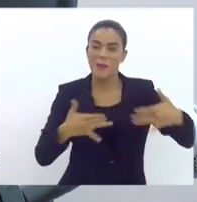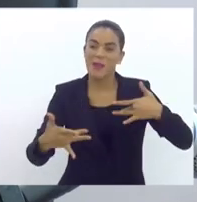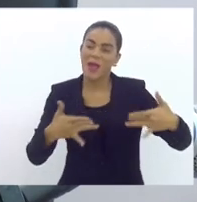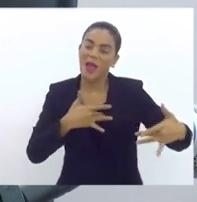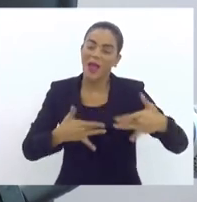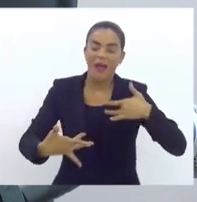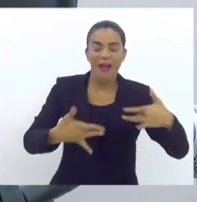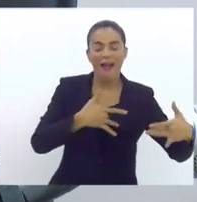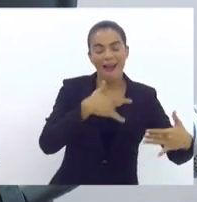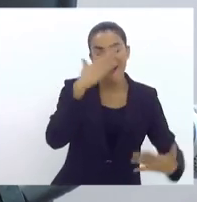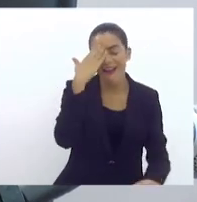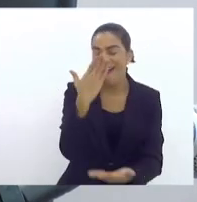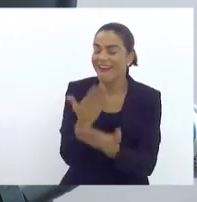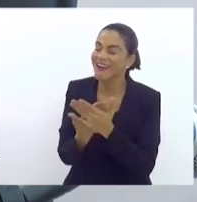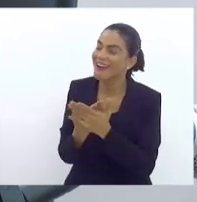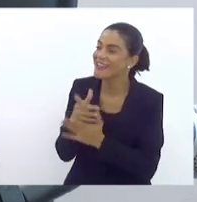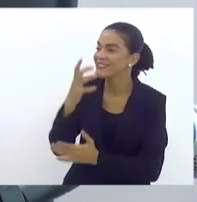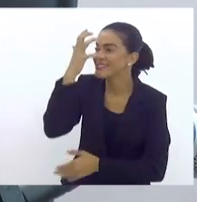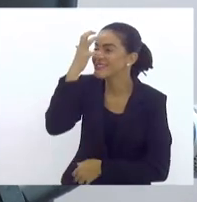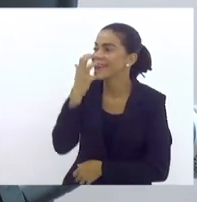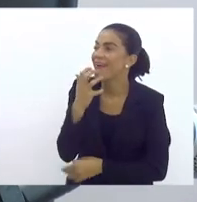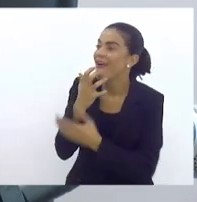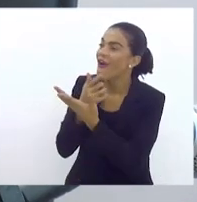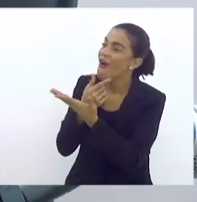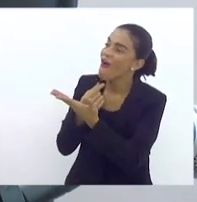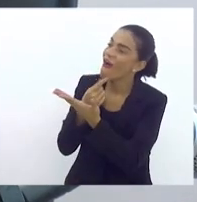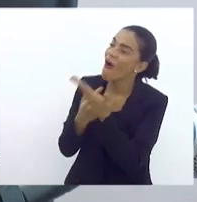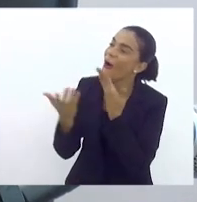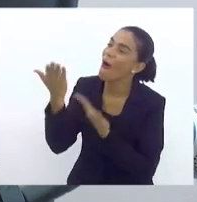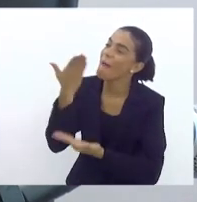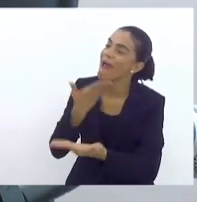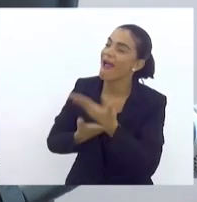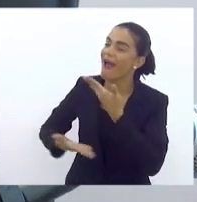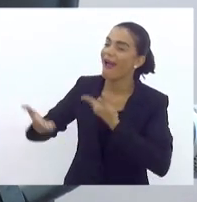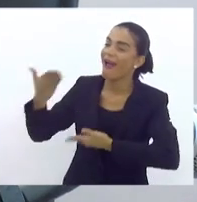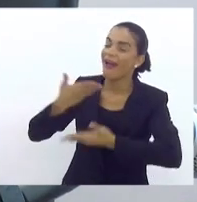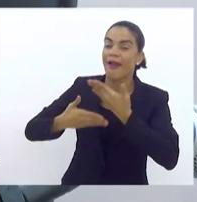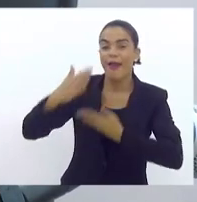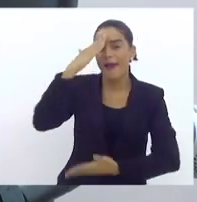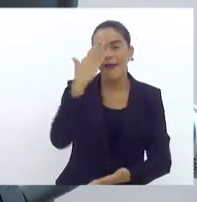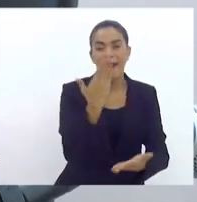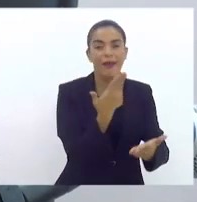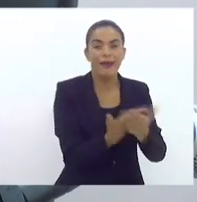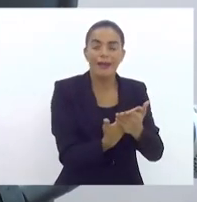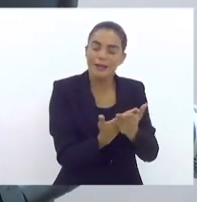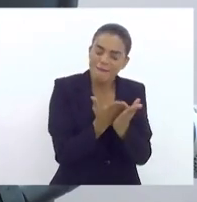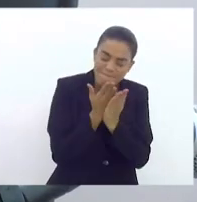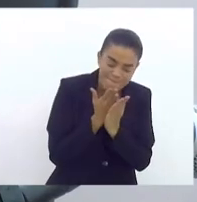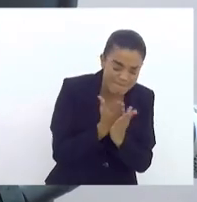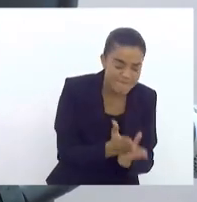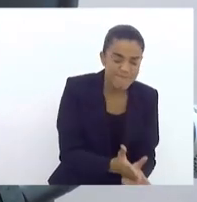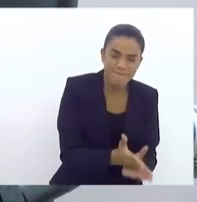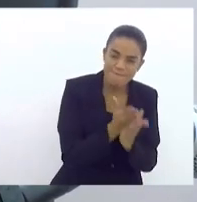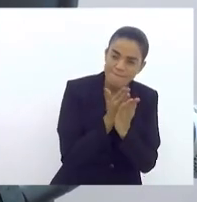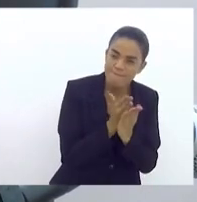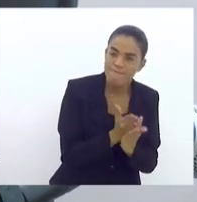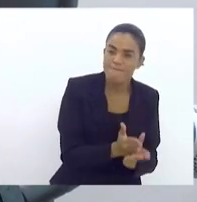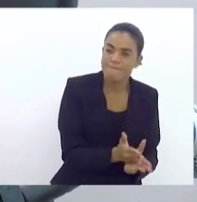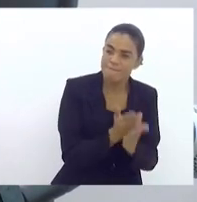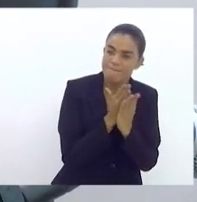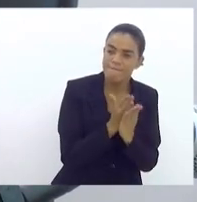elas acreditam na seriedade daquele relacionamento elas acreditam verdadeiramente né